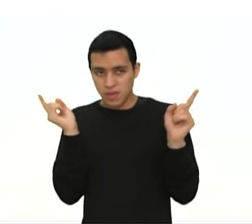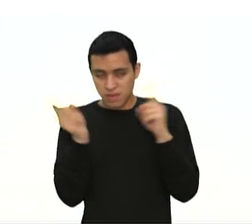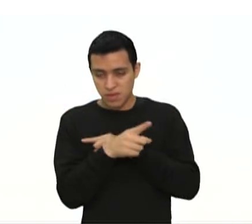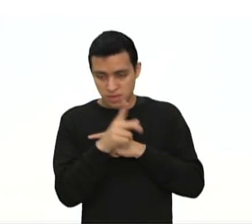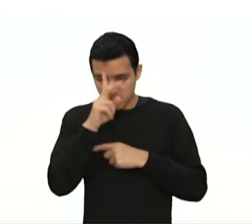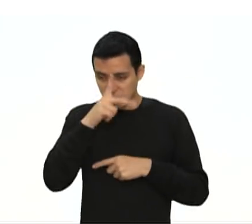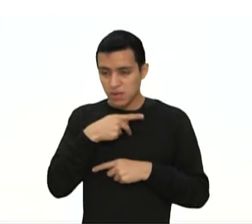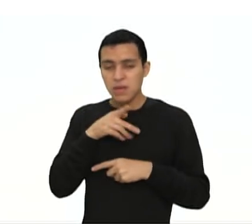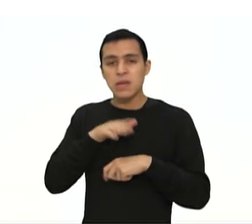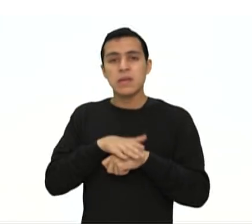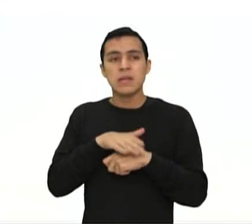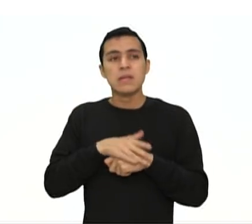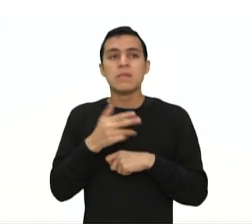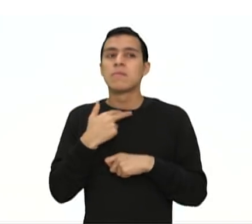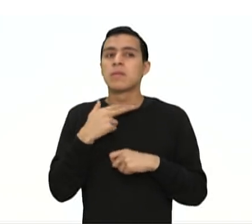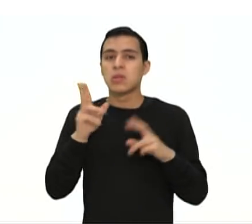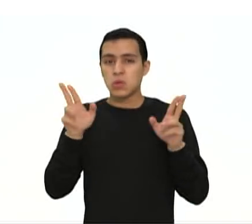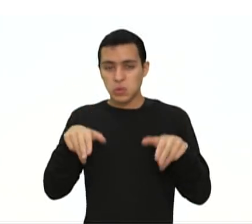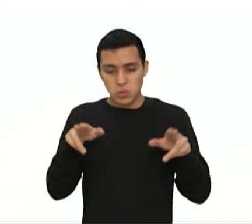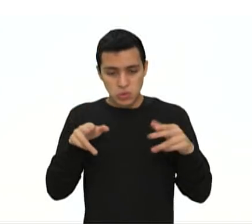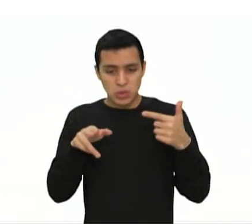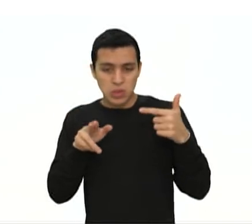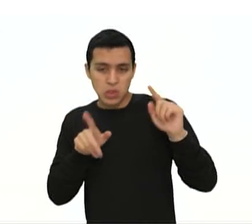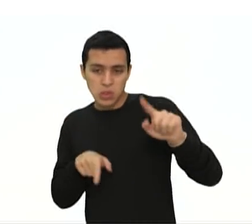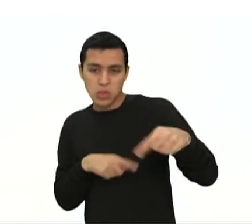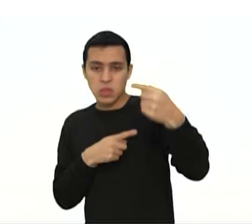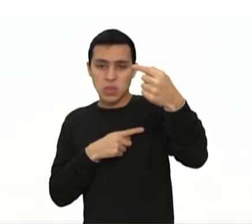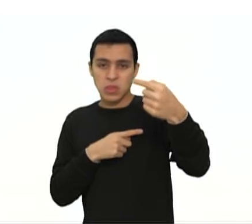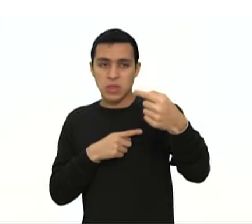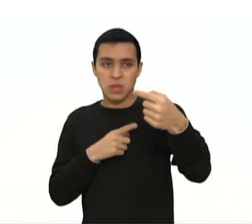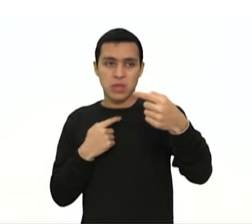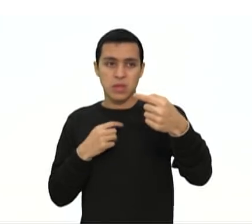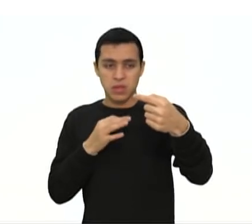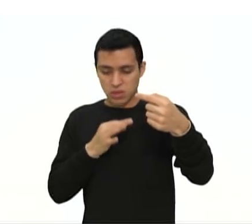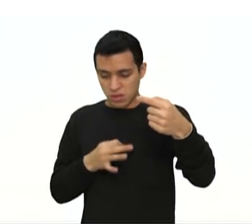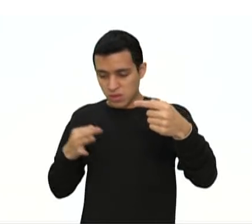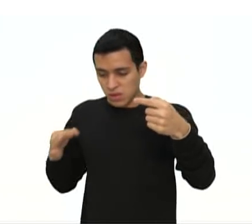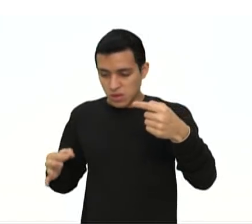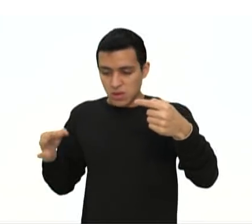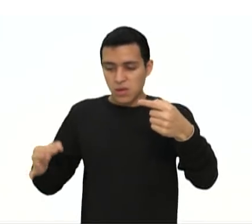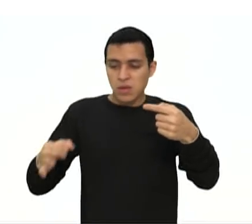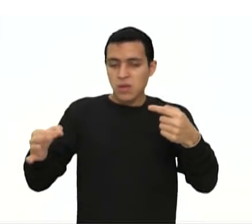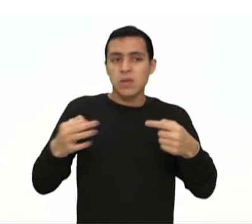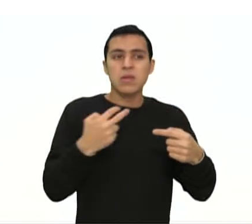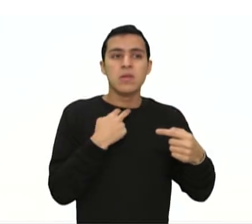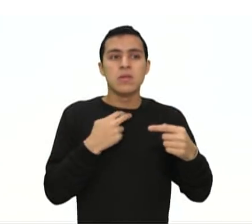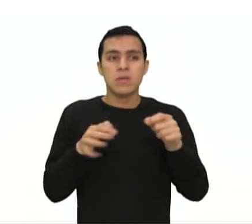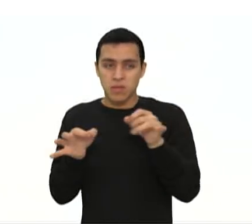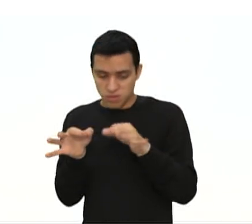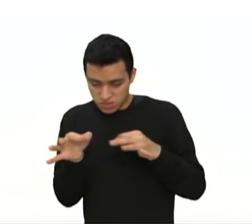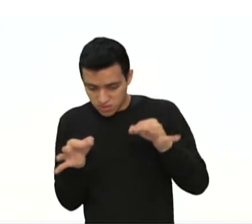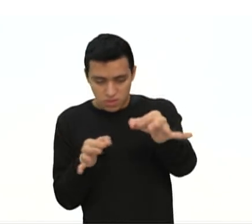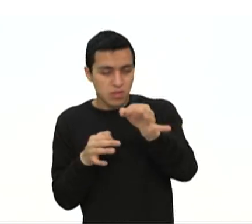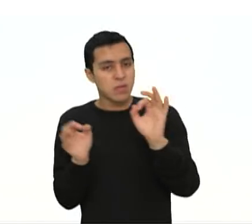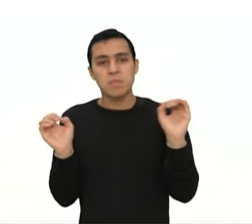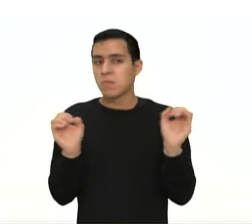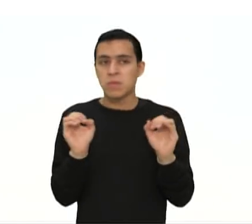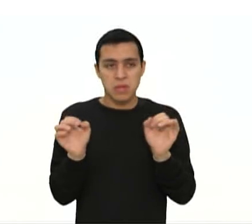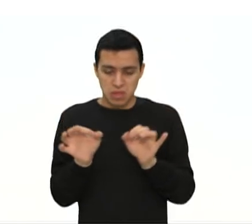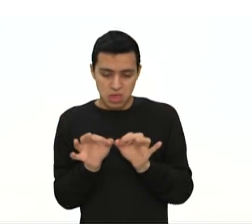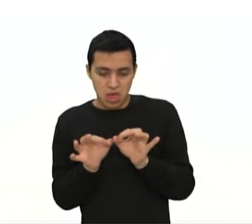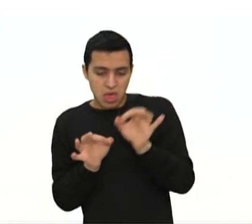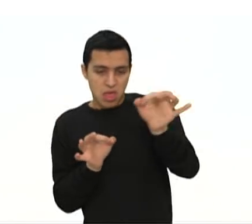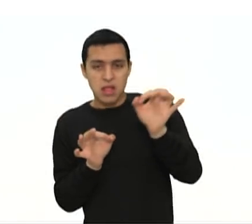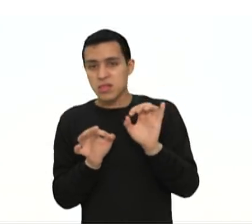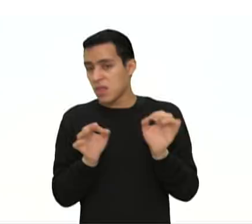sua Kalaha, mas nunca na Kalaha de seu oponente. Então, anti-horário eu vou colocando uma a uma, eu não coloco no depósito do meu oponente,